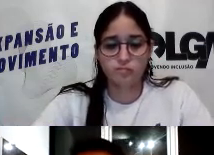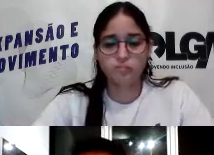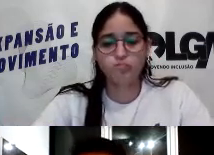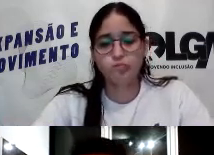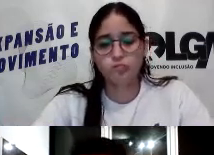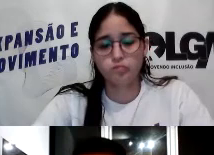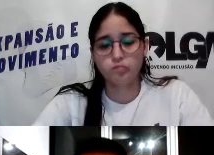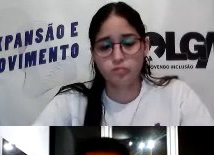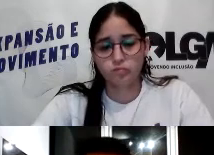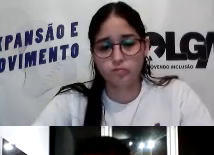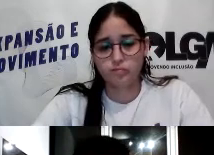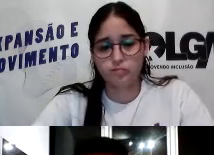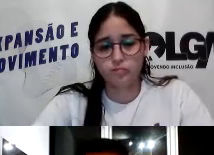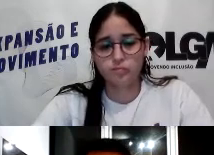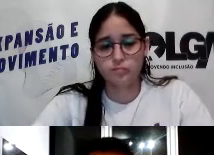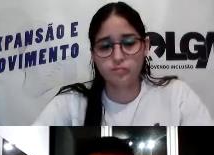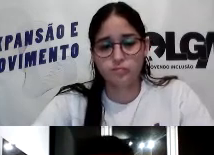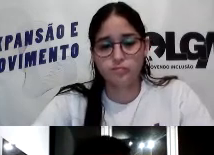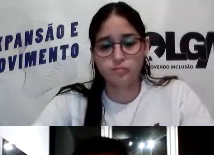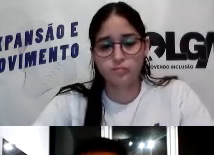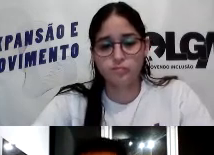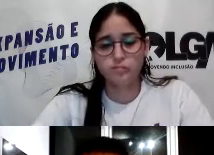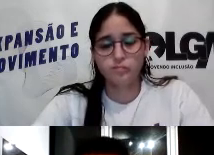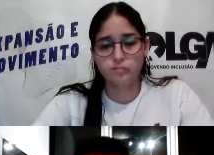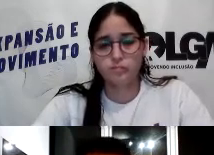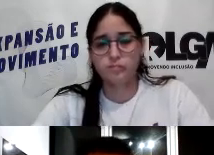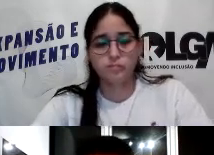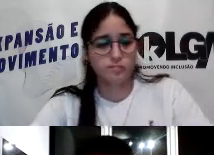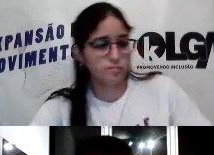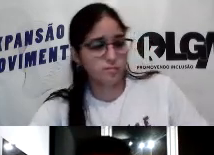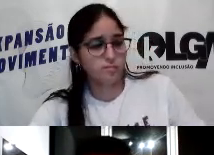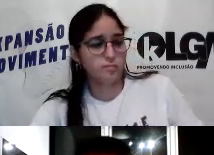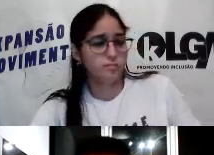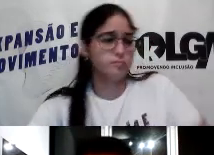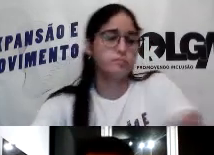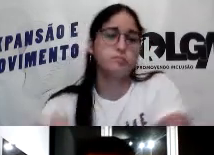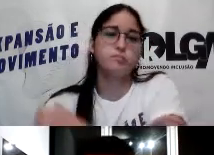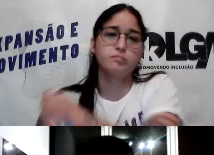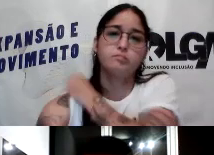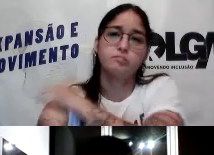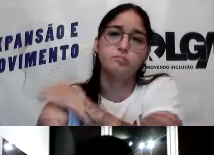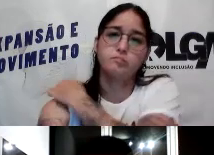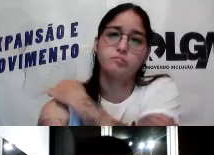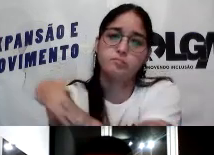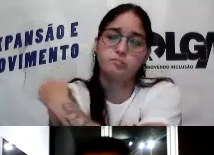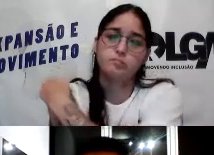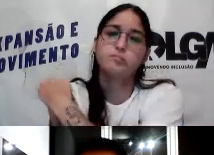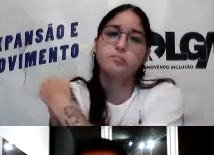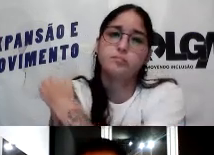gente discutir hoje comunicação, como nos comunicar e o que pensar, o que refletir sobre comunicação em saúde é tão